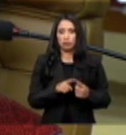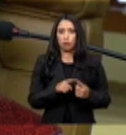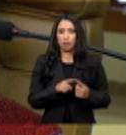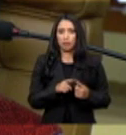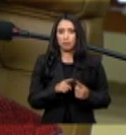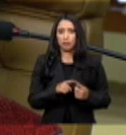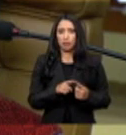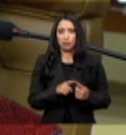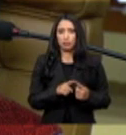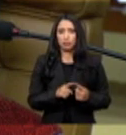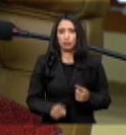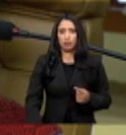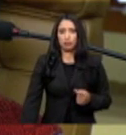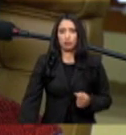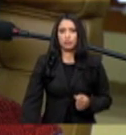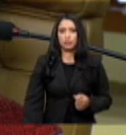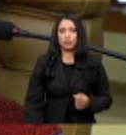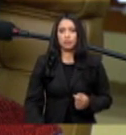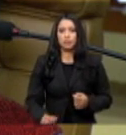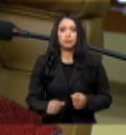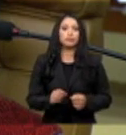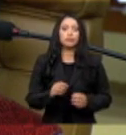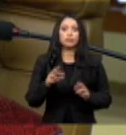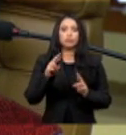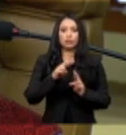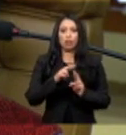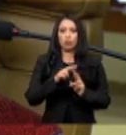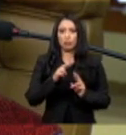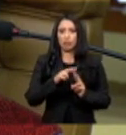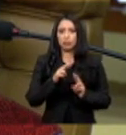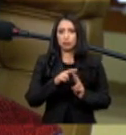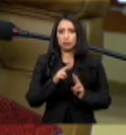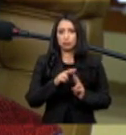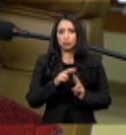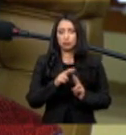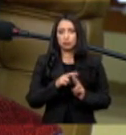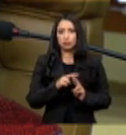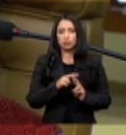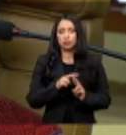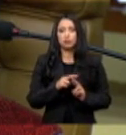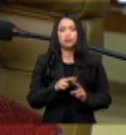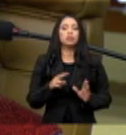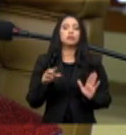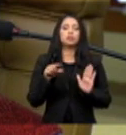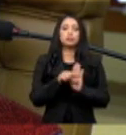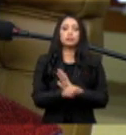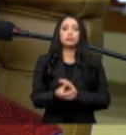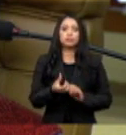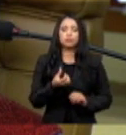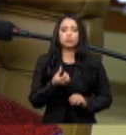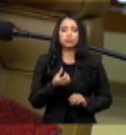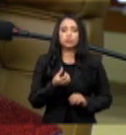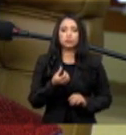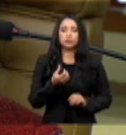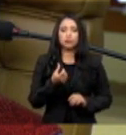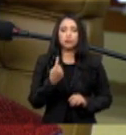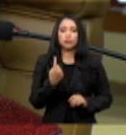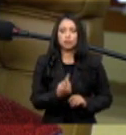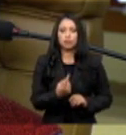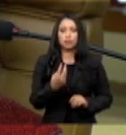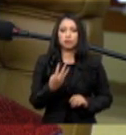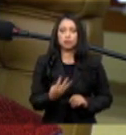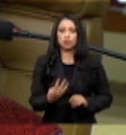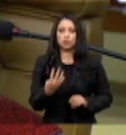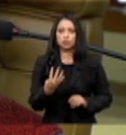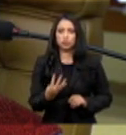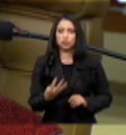de 1. Inciso 2 do parágrafo 2º do artigo 6º, dos parágrafos 1º,